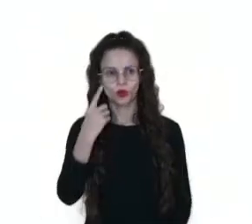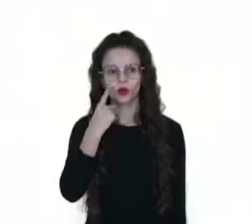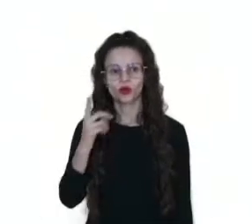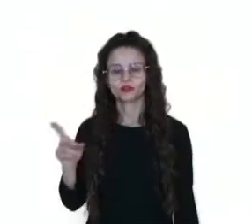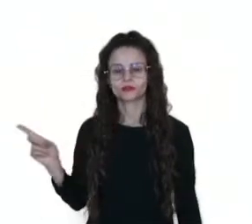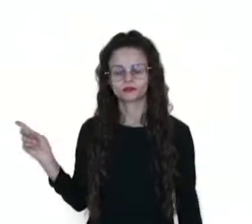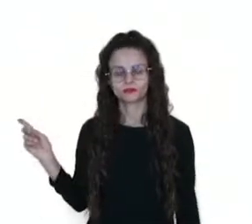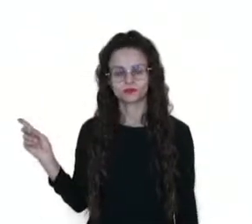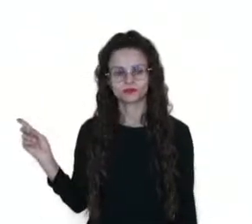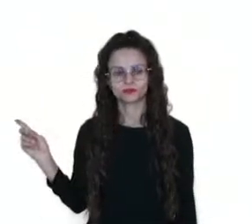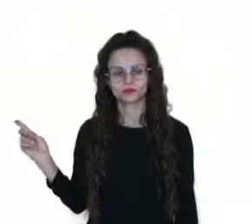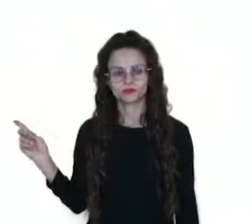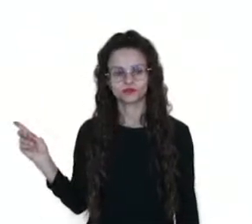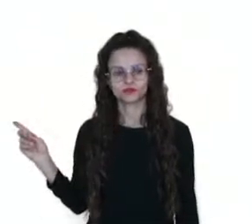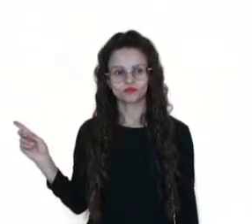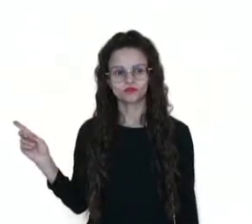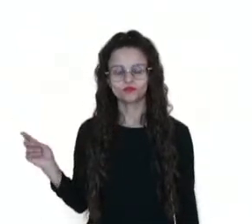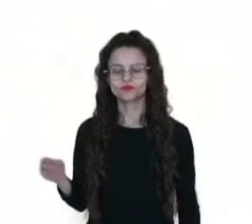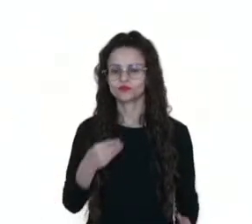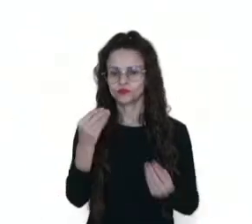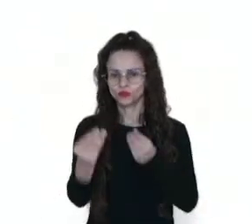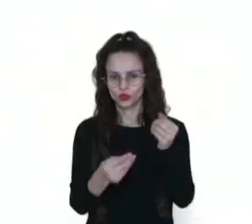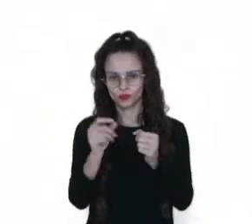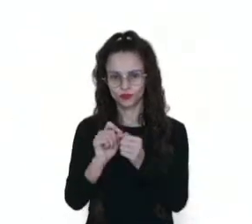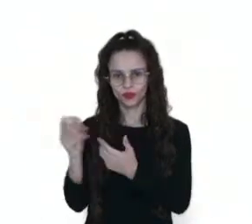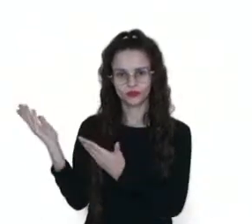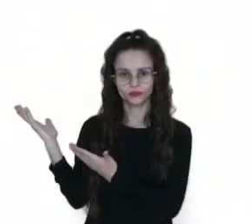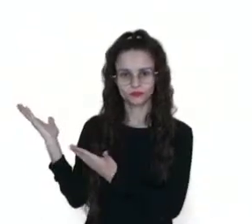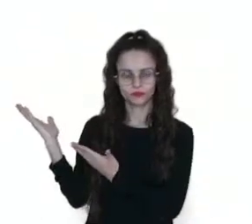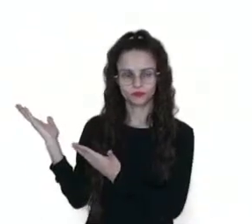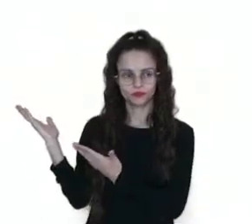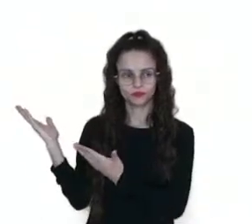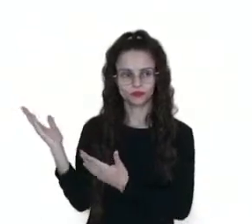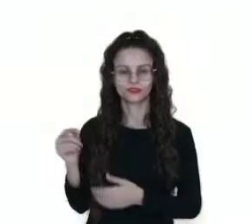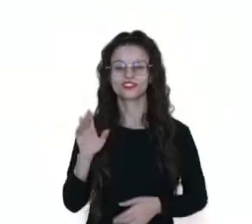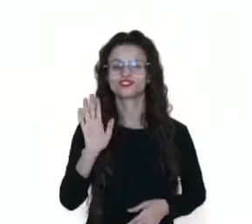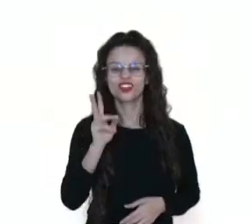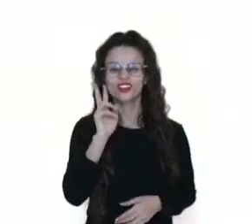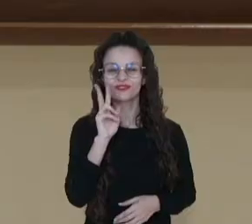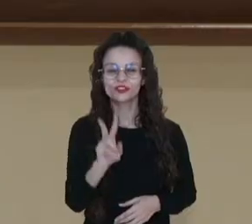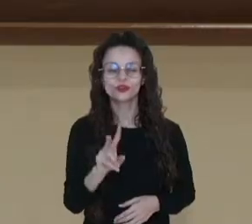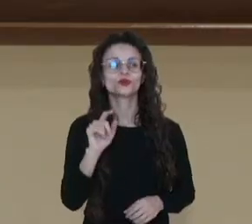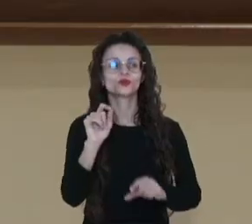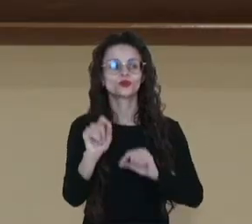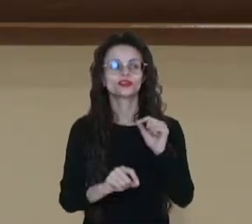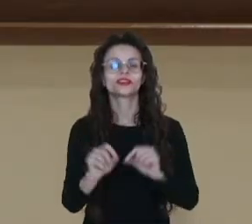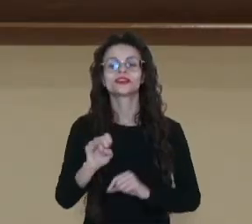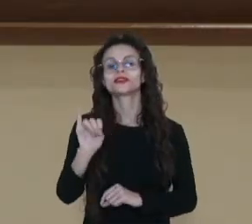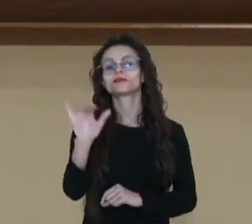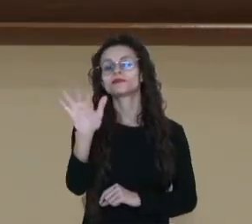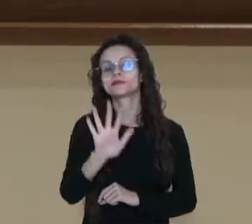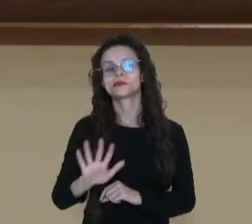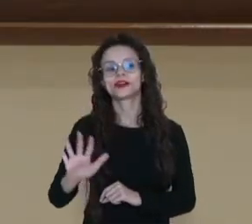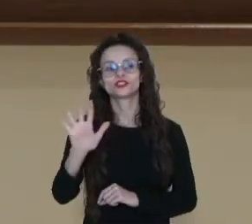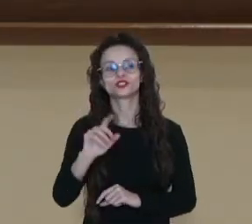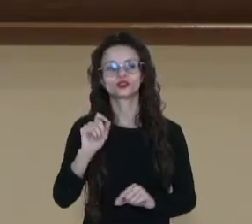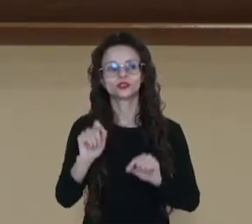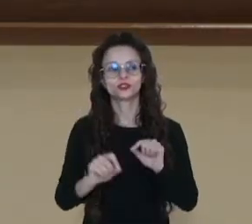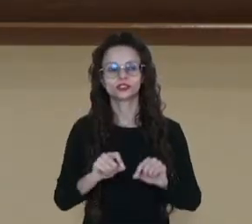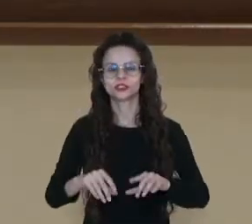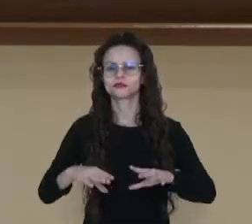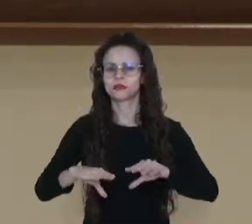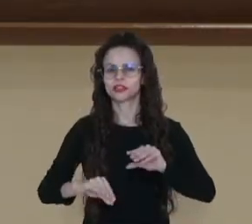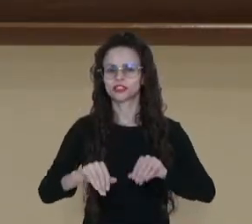né, ali um pouquinho da massagem tailandesa. Quem nunca viu, né, aquelas imagens, né, de